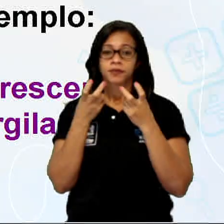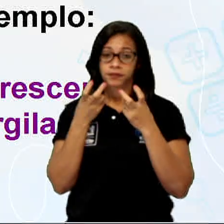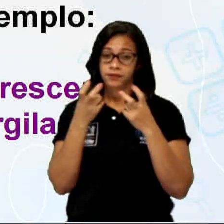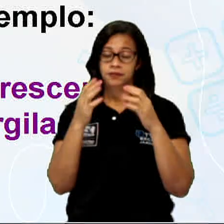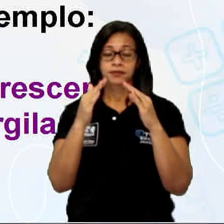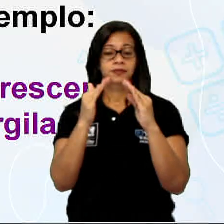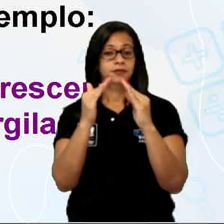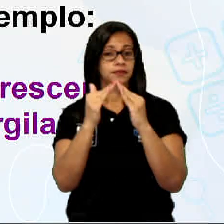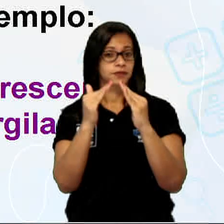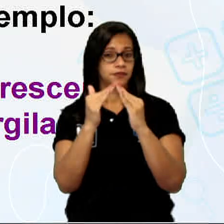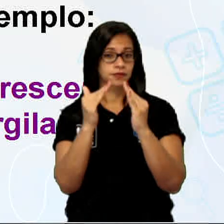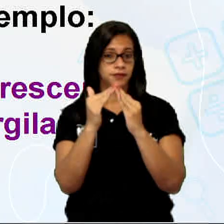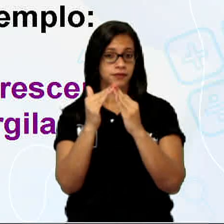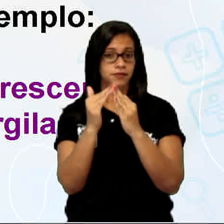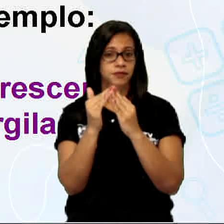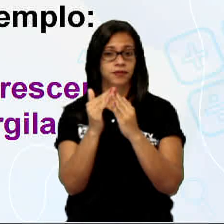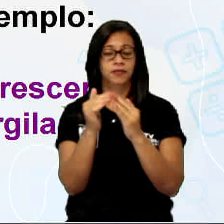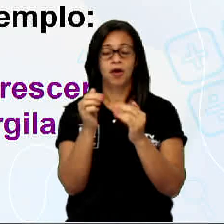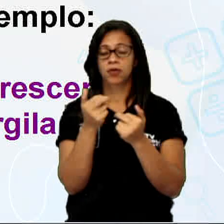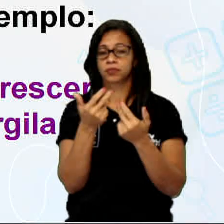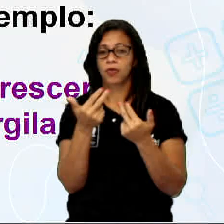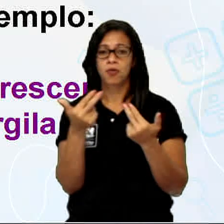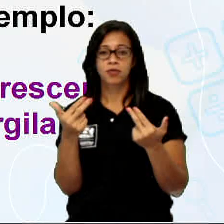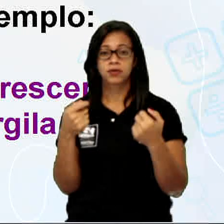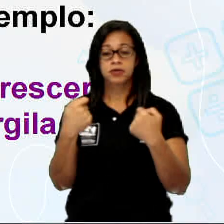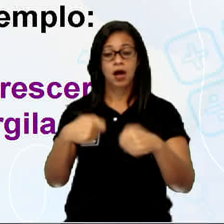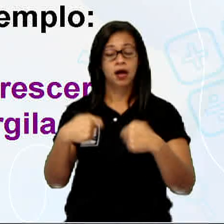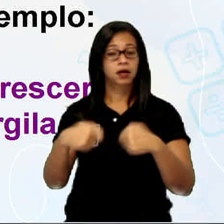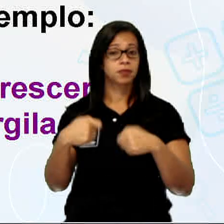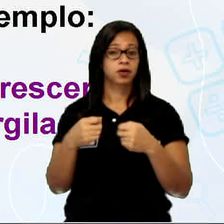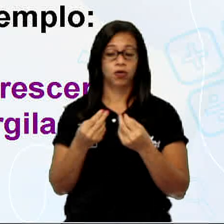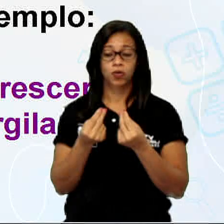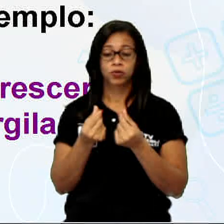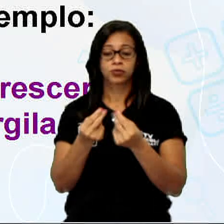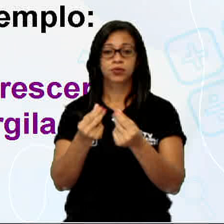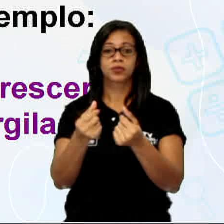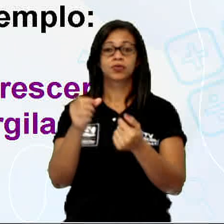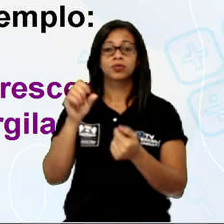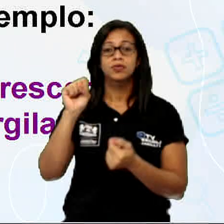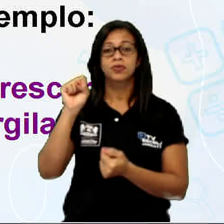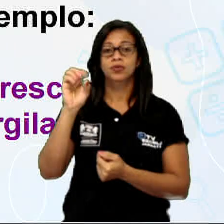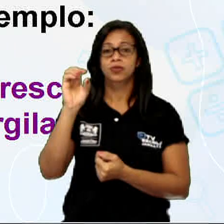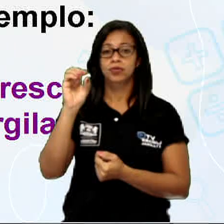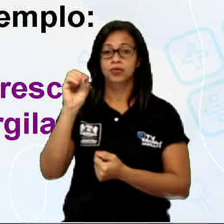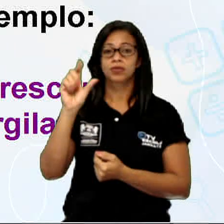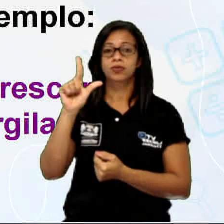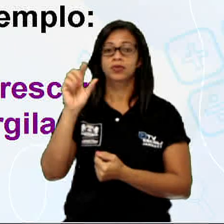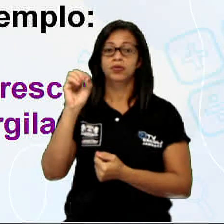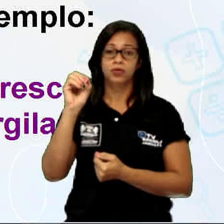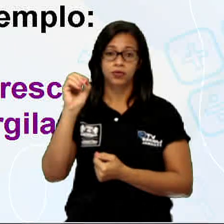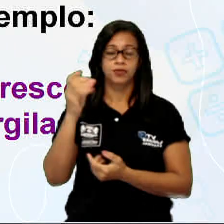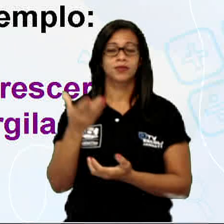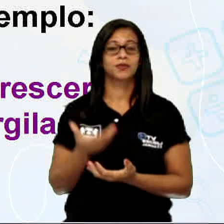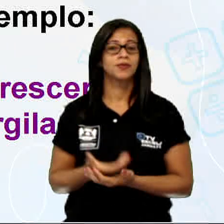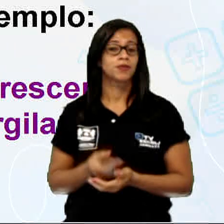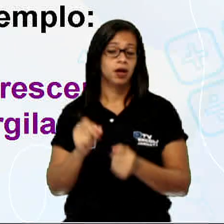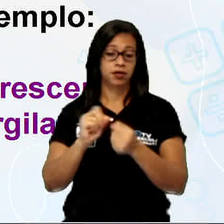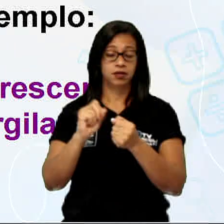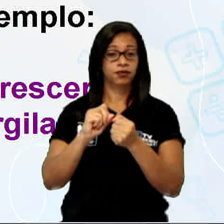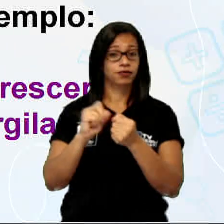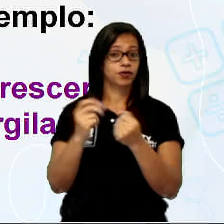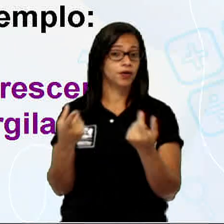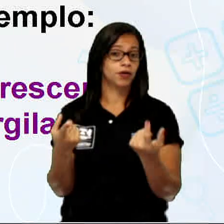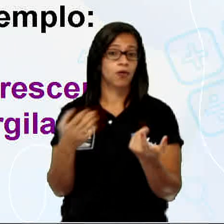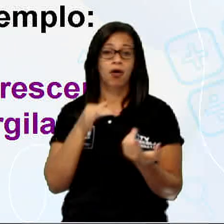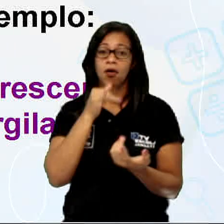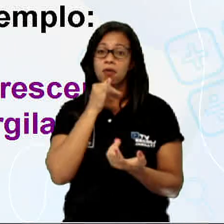casa coisas que necessitam do solo para serem feitas. Desde objetos até tipos